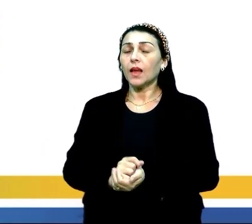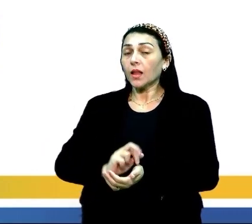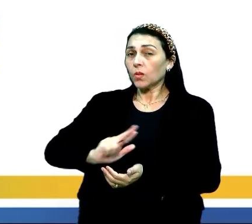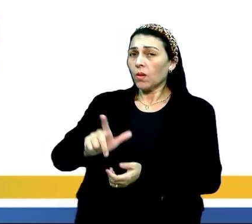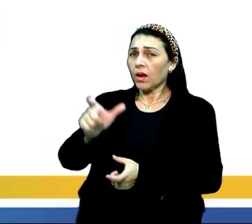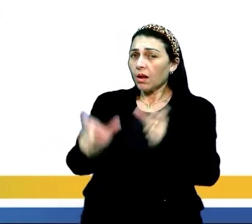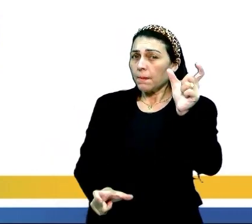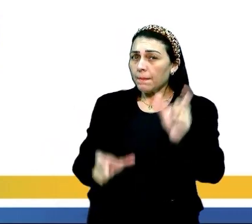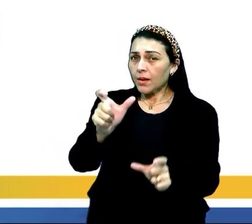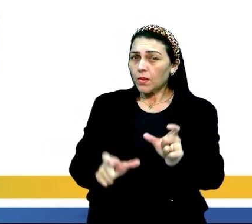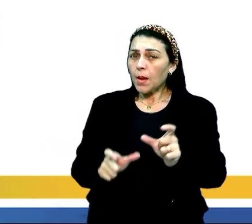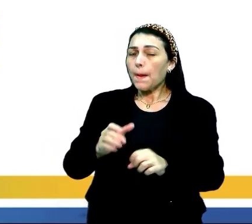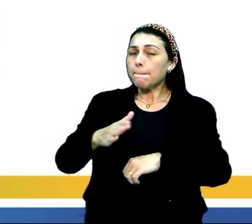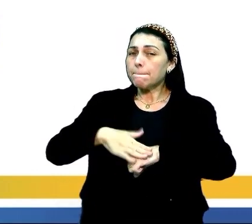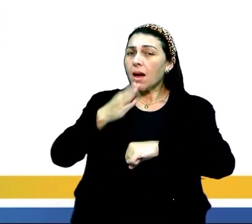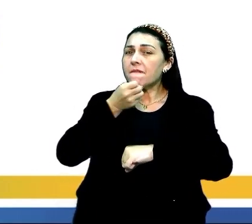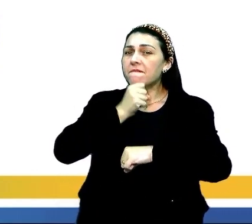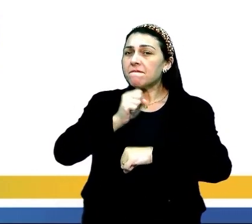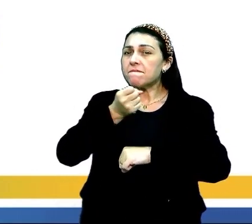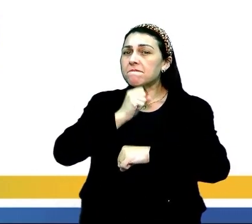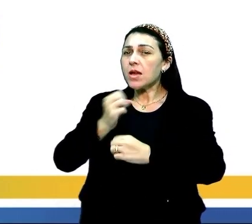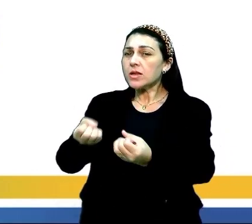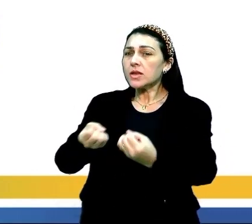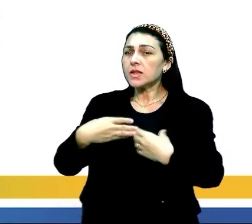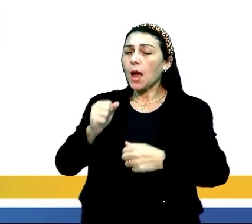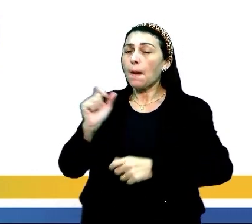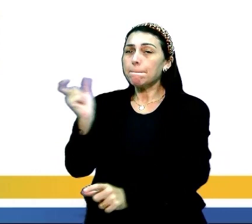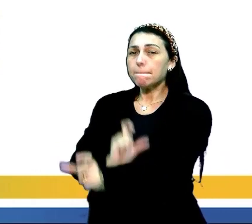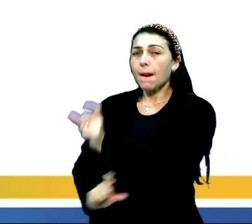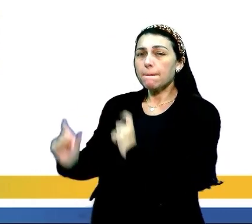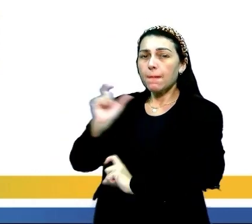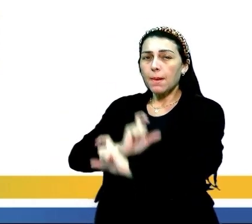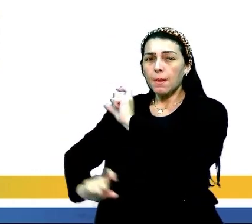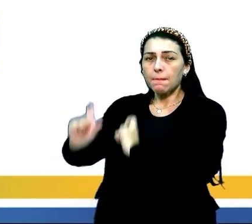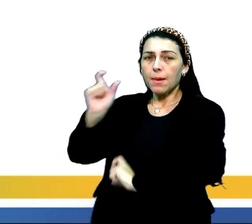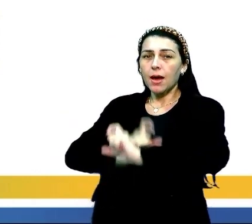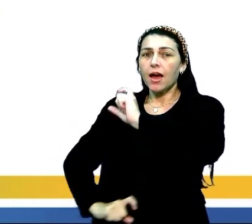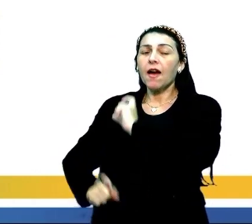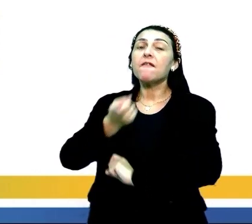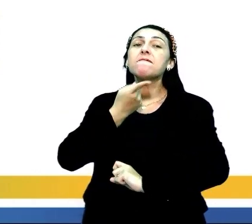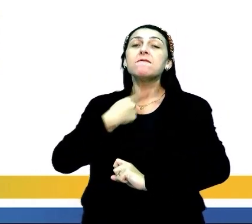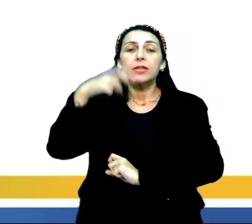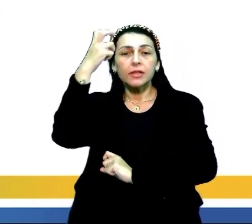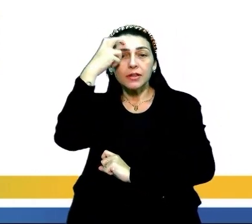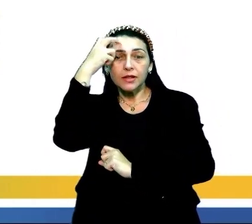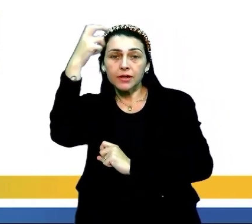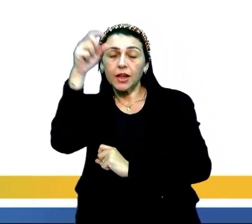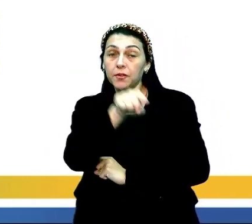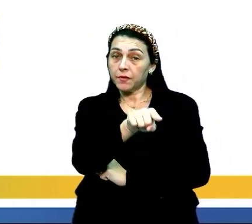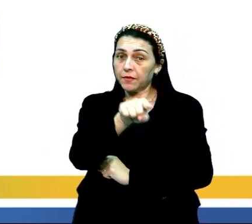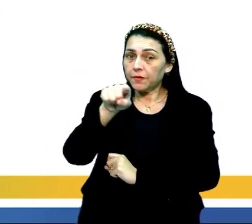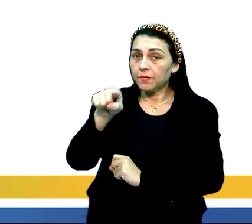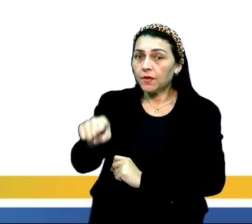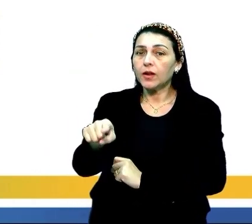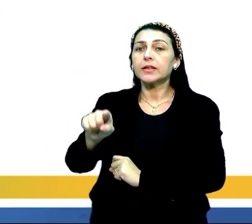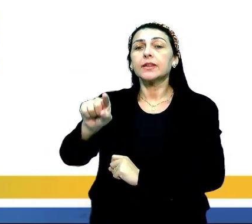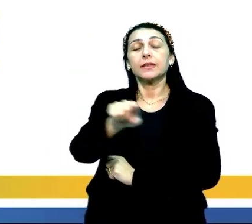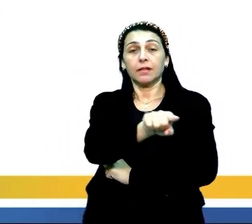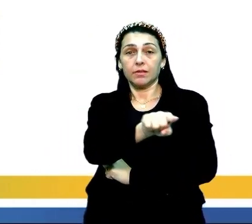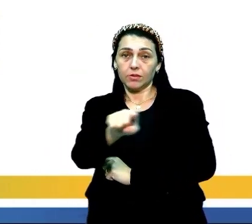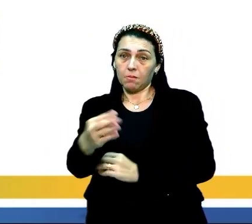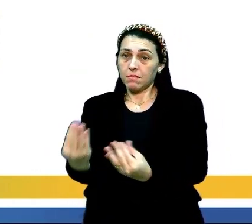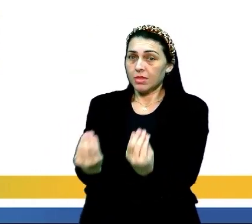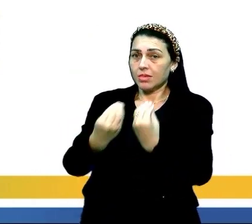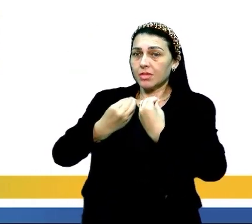eram pessoas mais velhas que me ensinavam as palavras. Graças à inteligência que vós, Senhor,